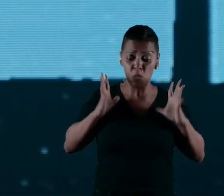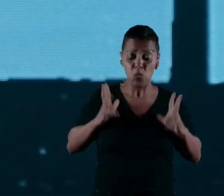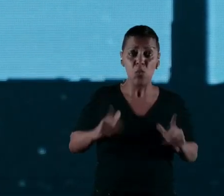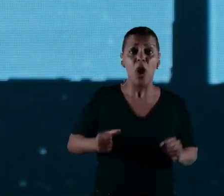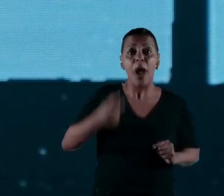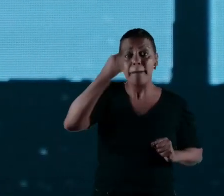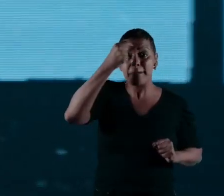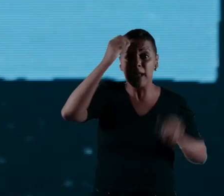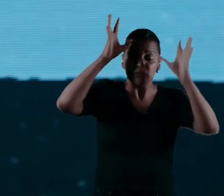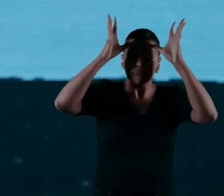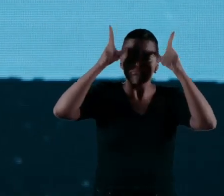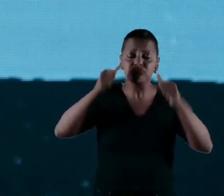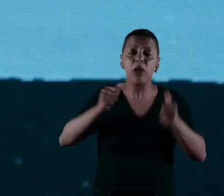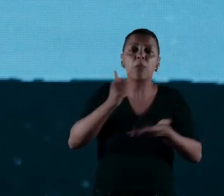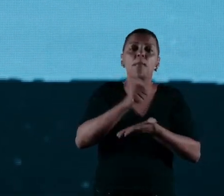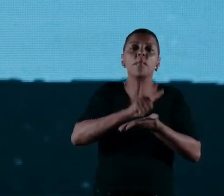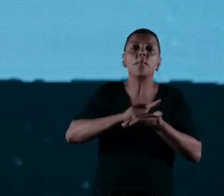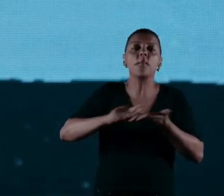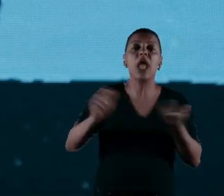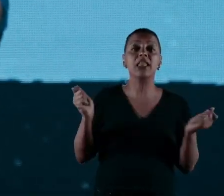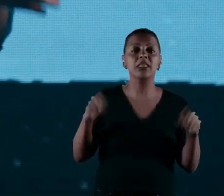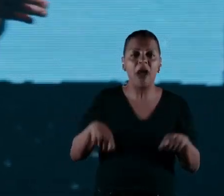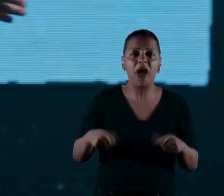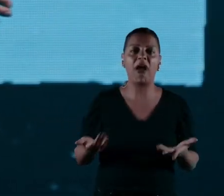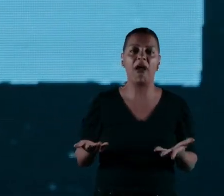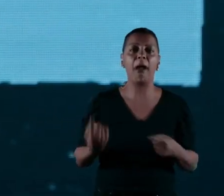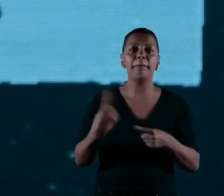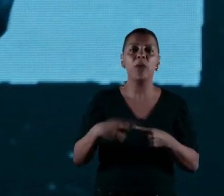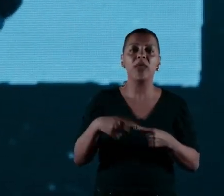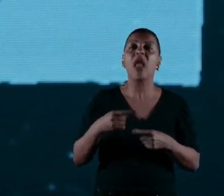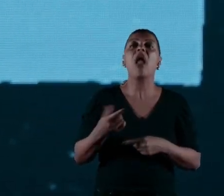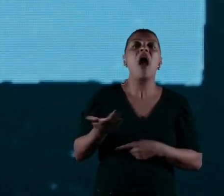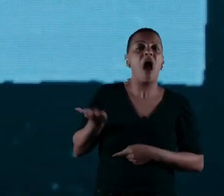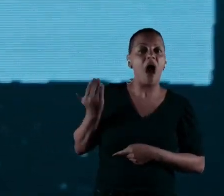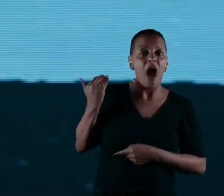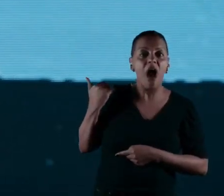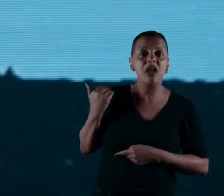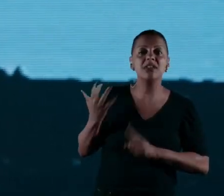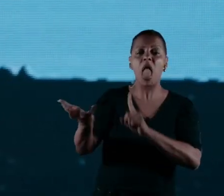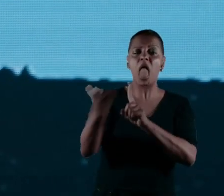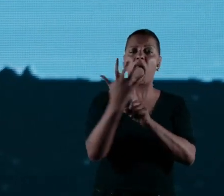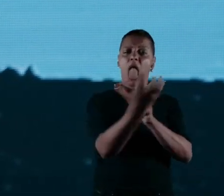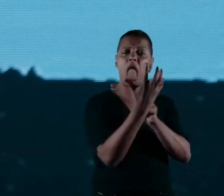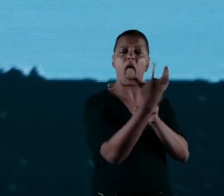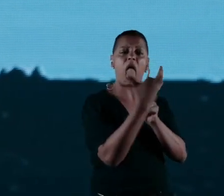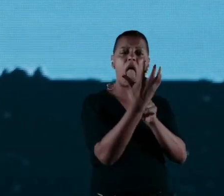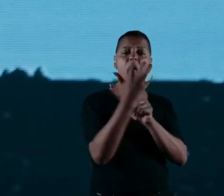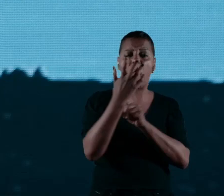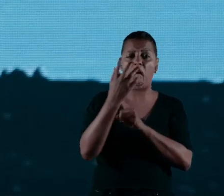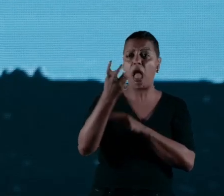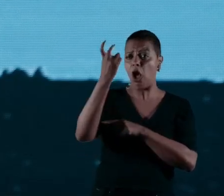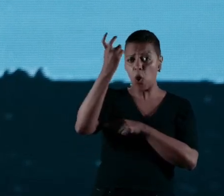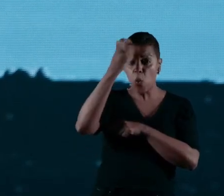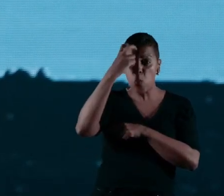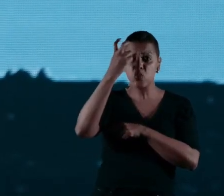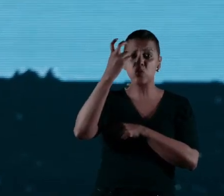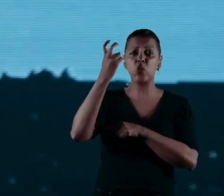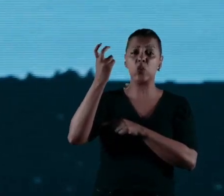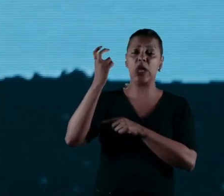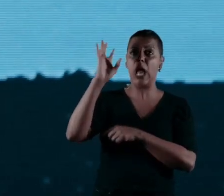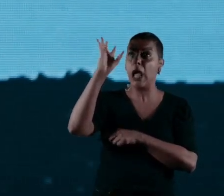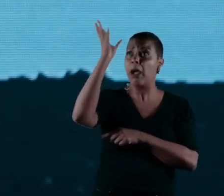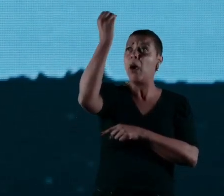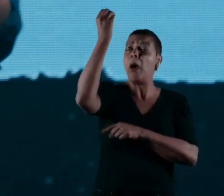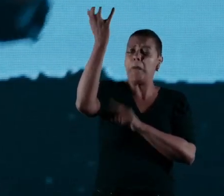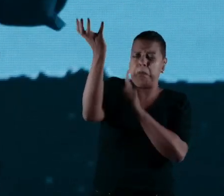seja, extirpar tudo aquilo que foi introjetado pela cultura e até mesmo pelo mundo espiritual,